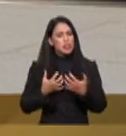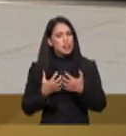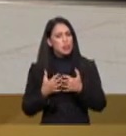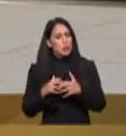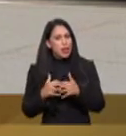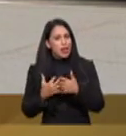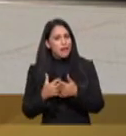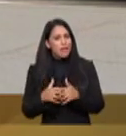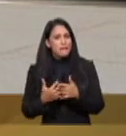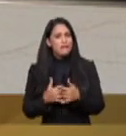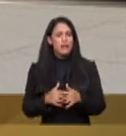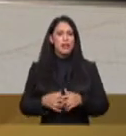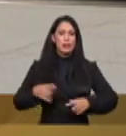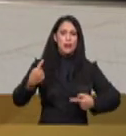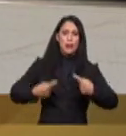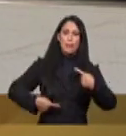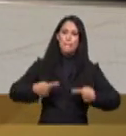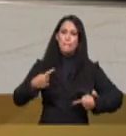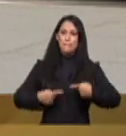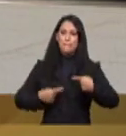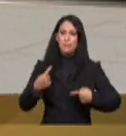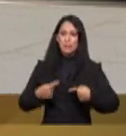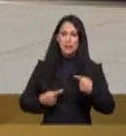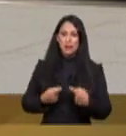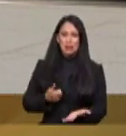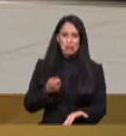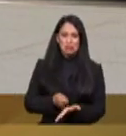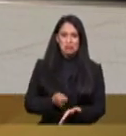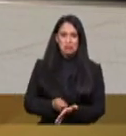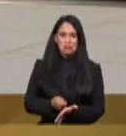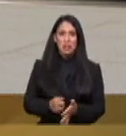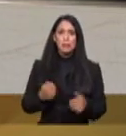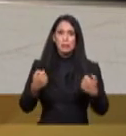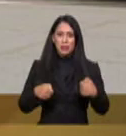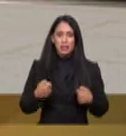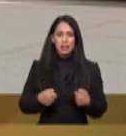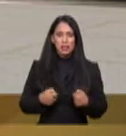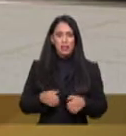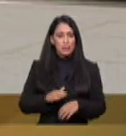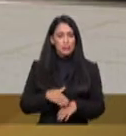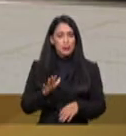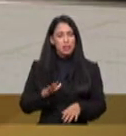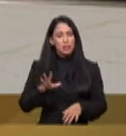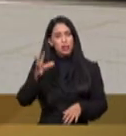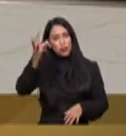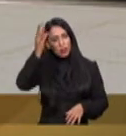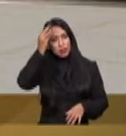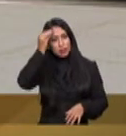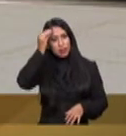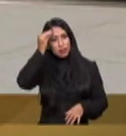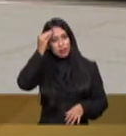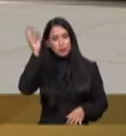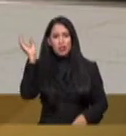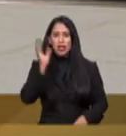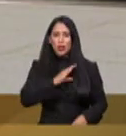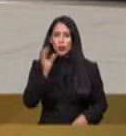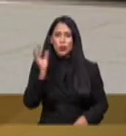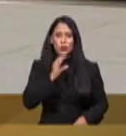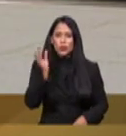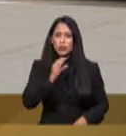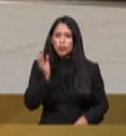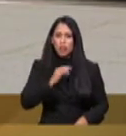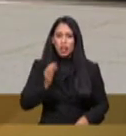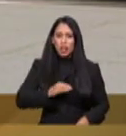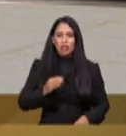reflexão, maior debate e uma disciplina mais rigorosa. À luz do que hoje sabemos, urge que nos debrucemos